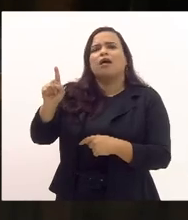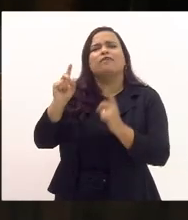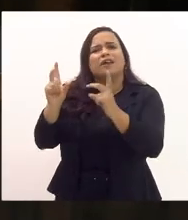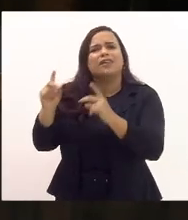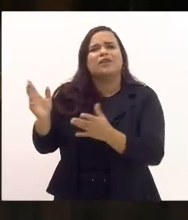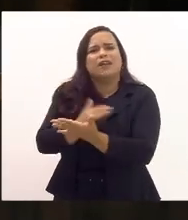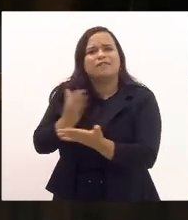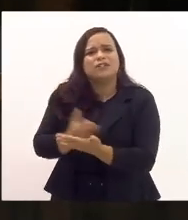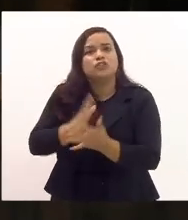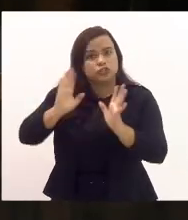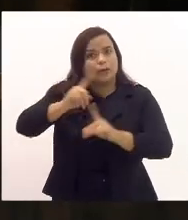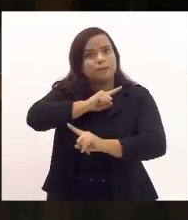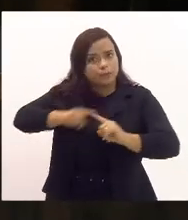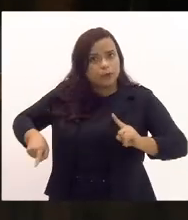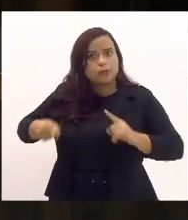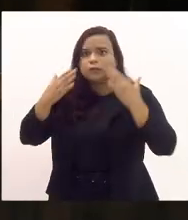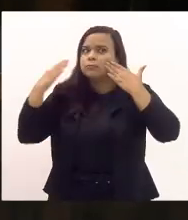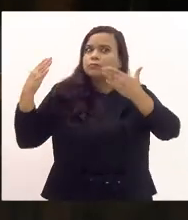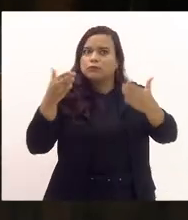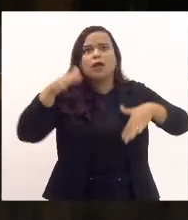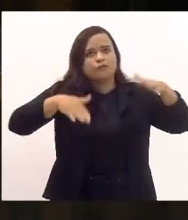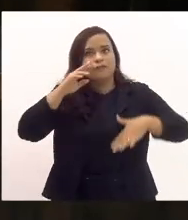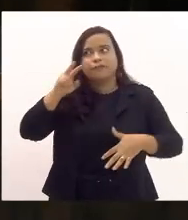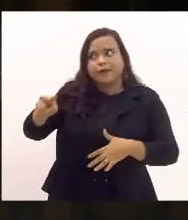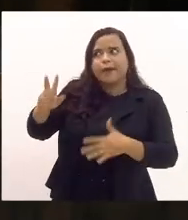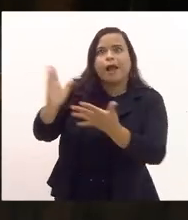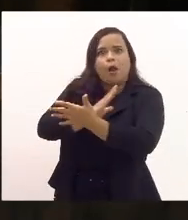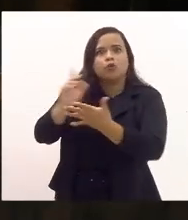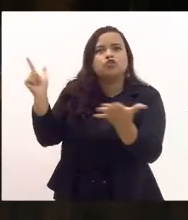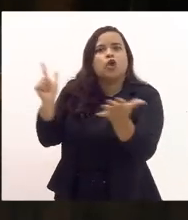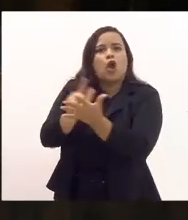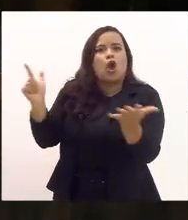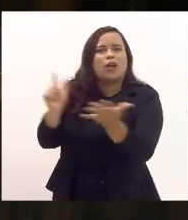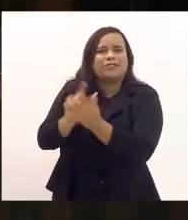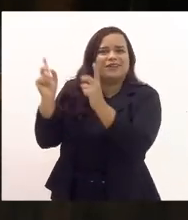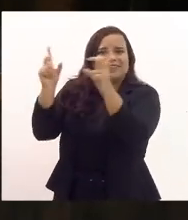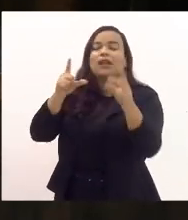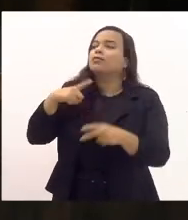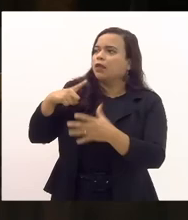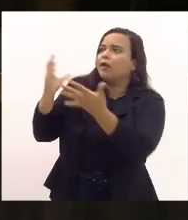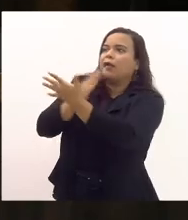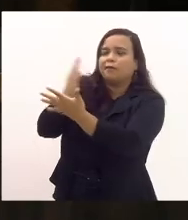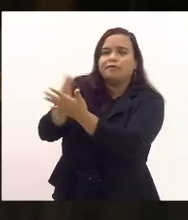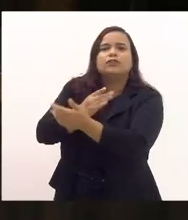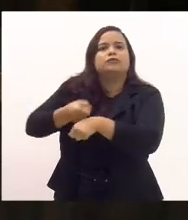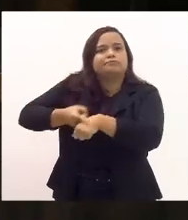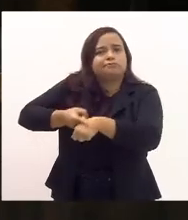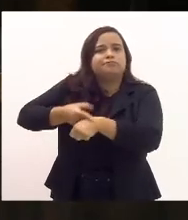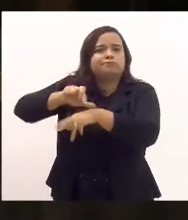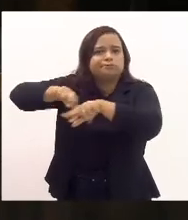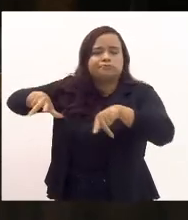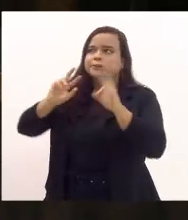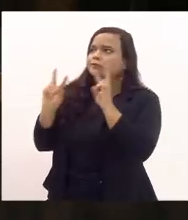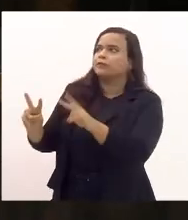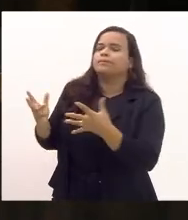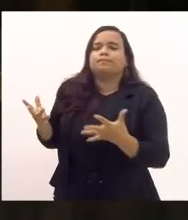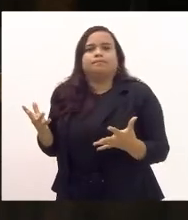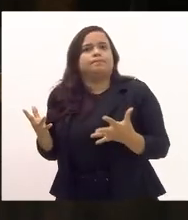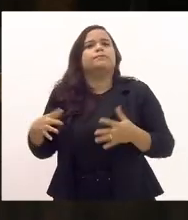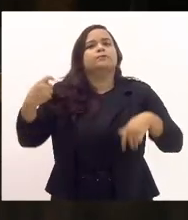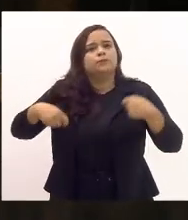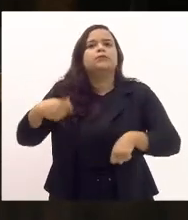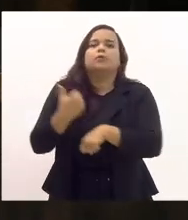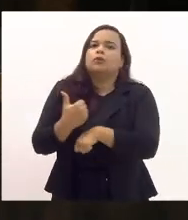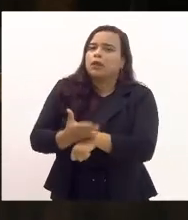é proibido a exposição mas volta e meia a gente encontra bancas com revistas pornográficas Oi e a gente tem que